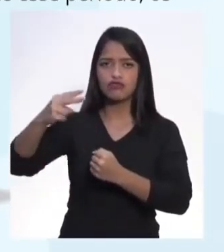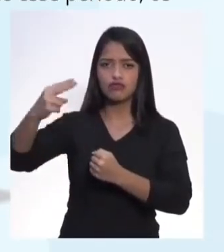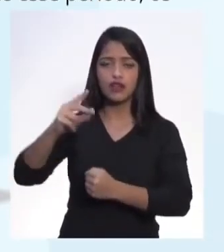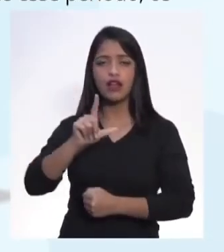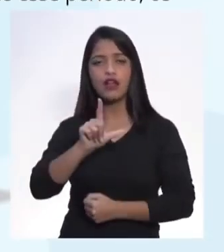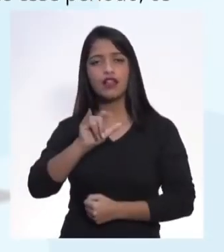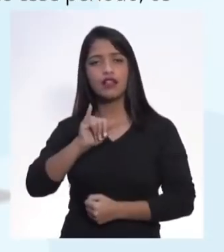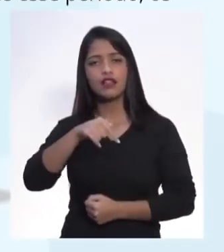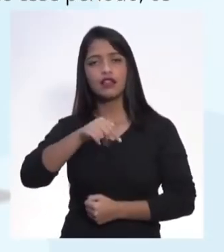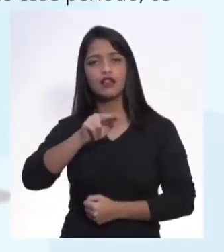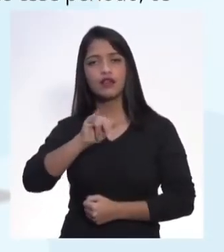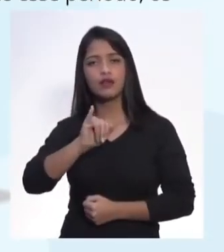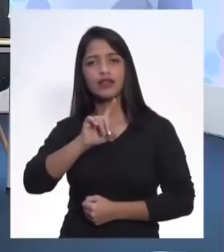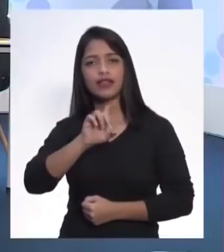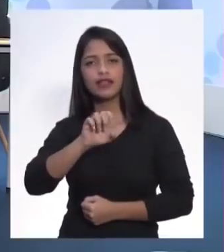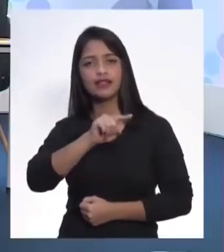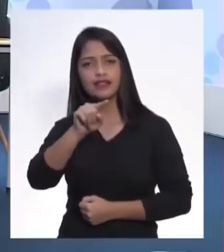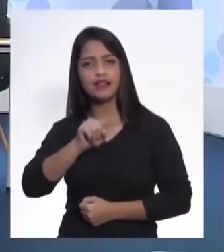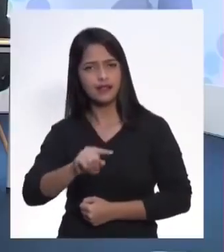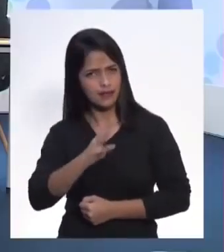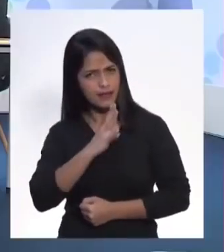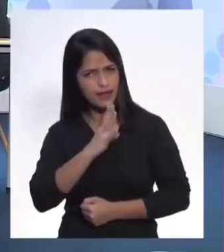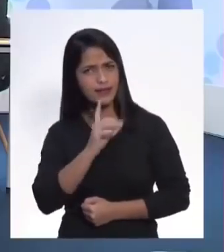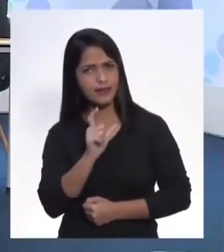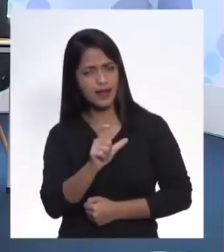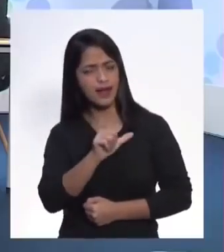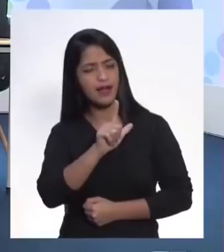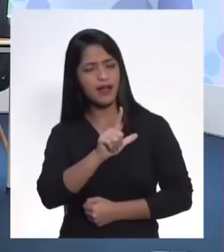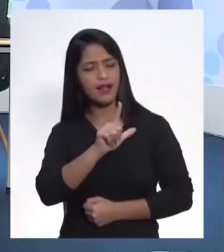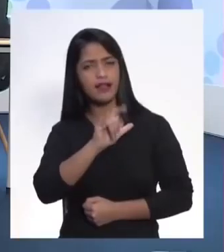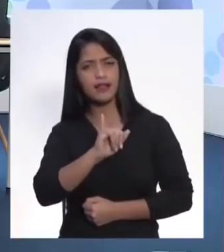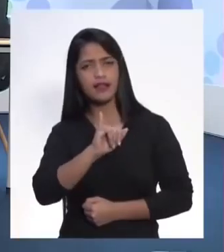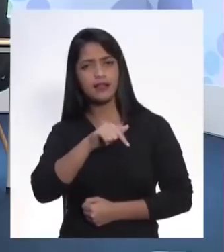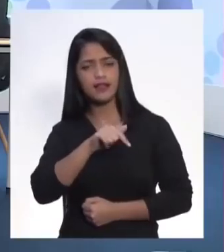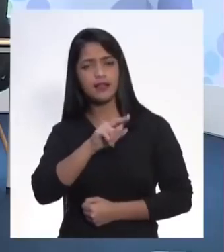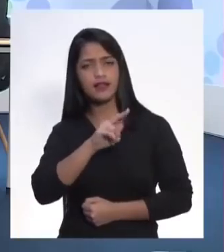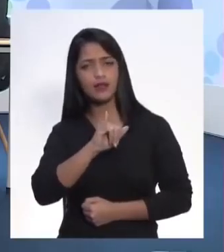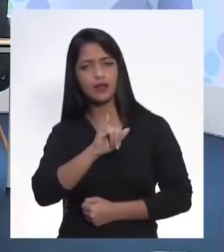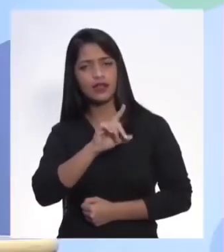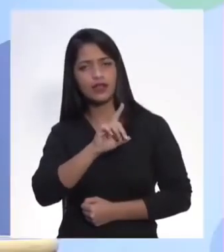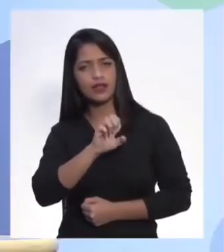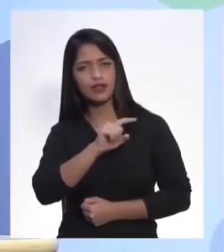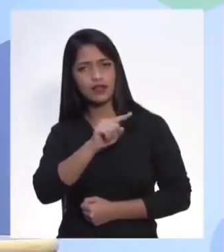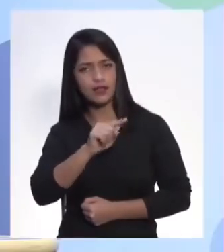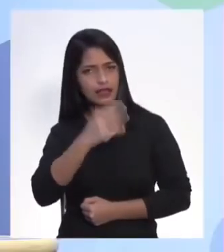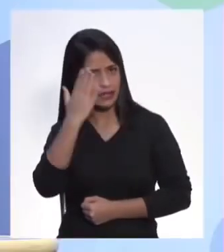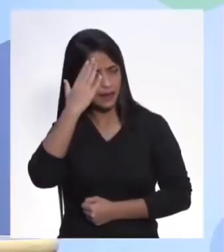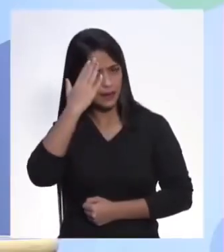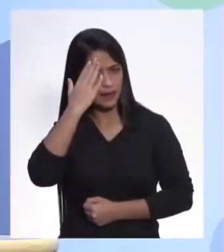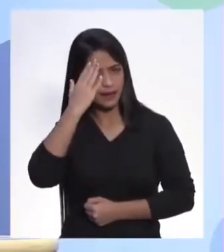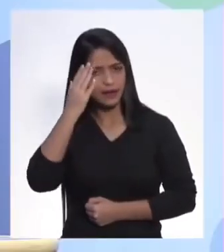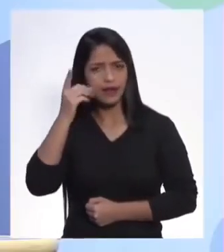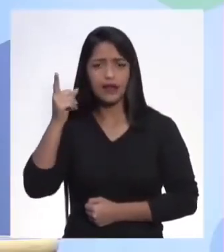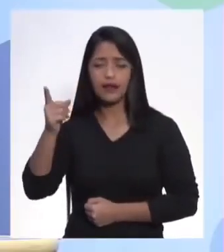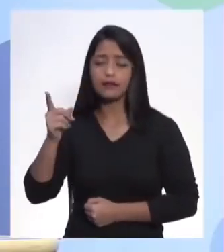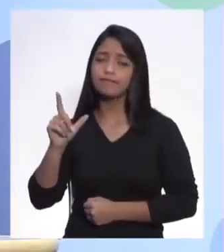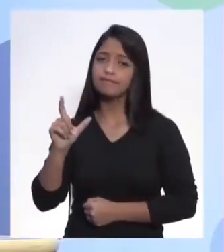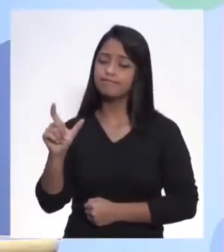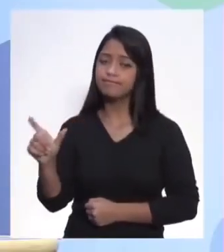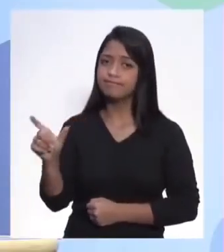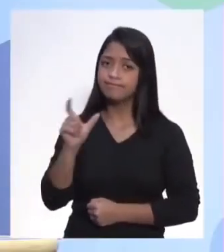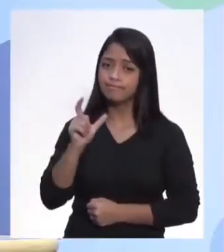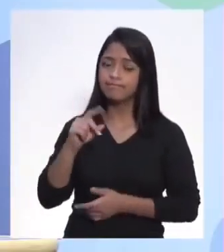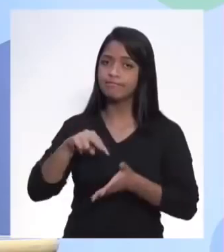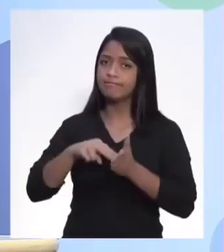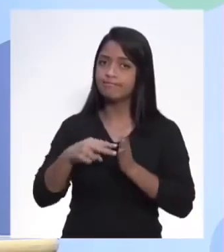liquidez nesses investimentos, Alessandra? Rapidamente eu vou explicar. Sabe? O significado